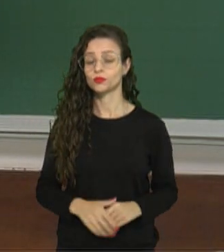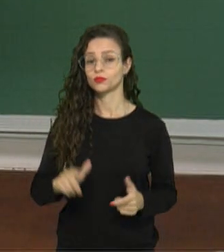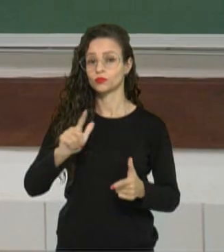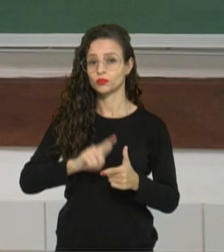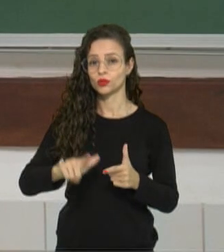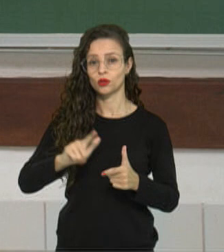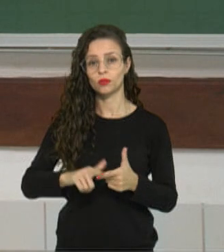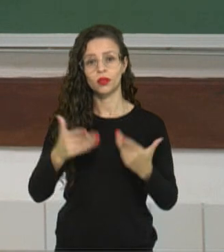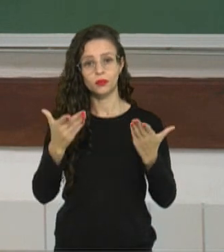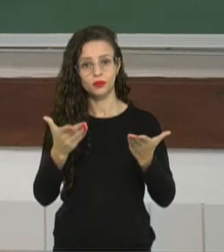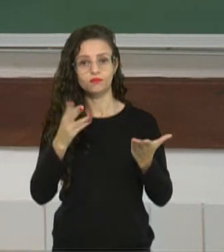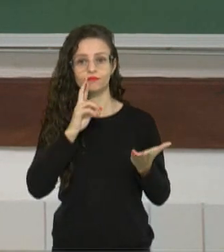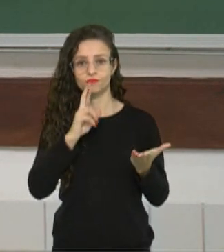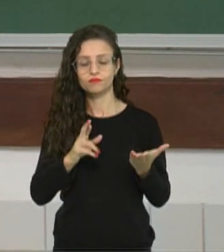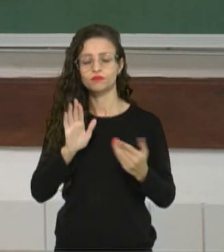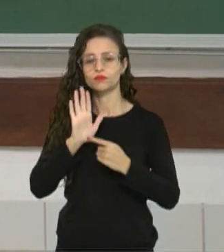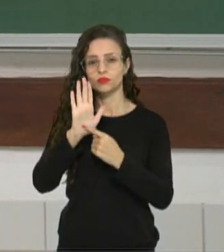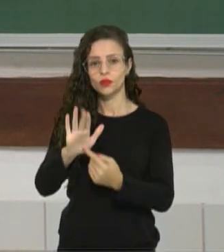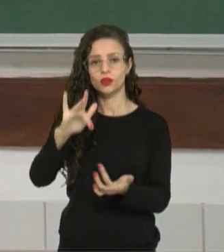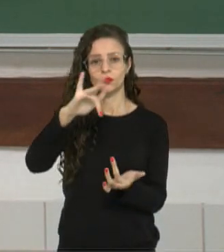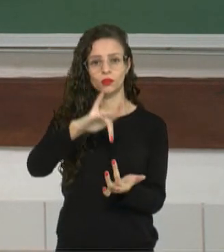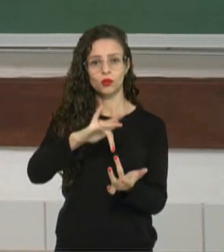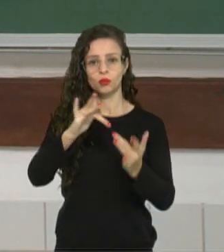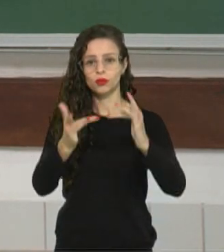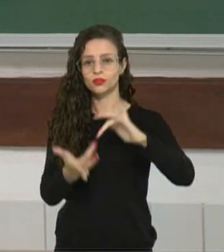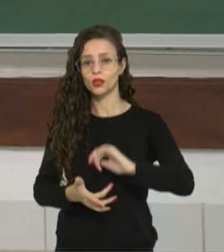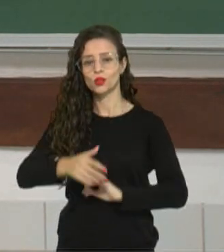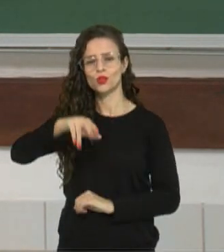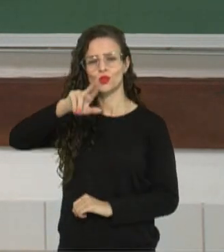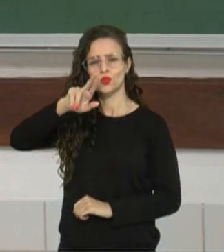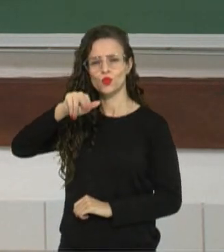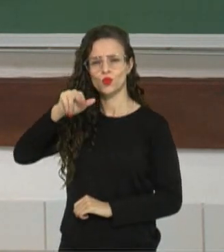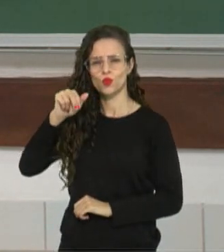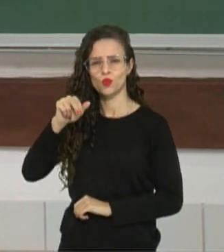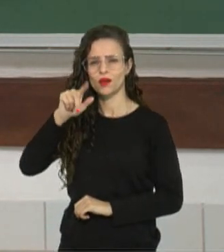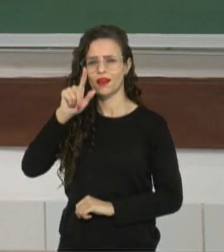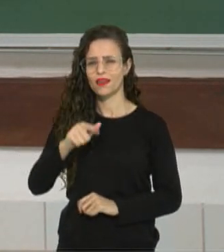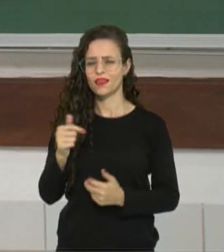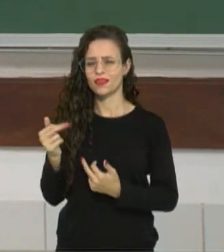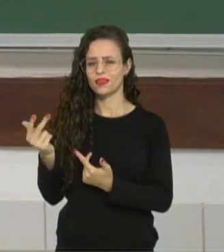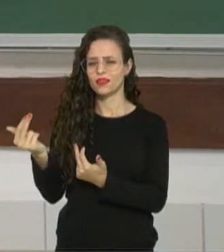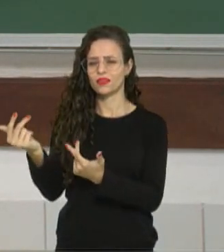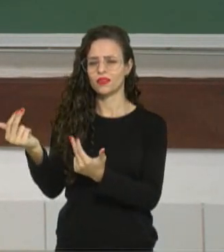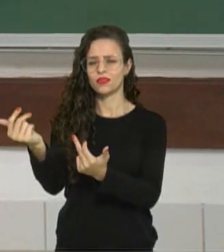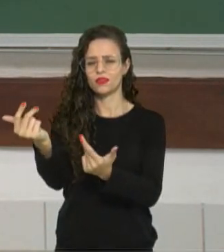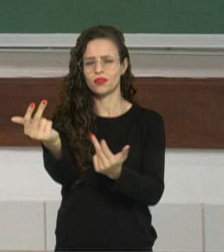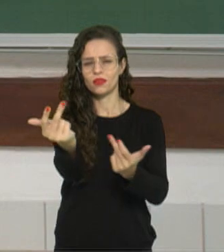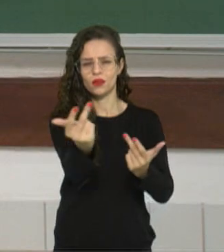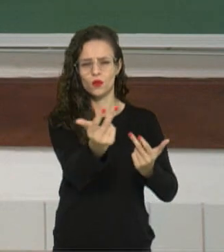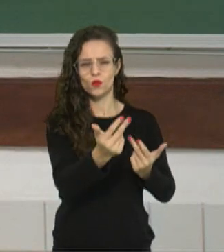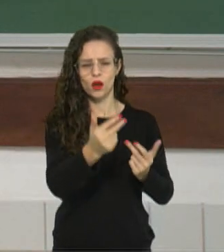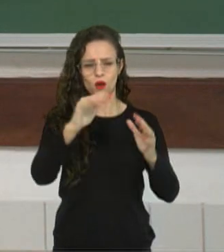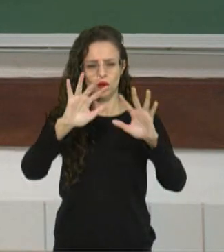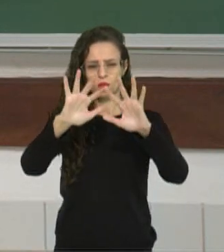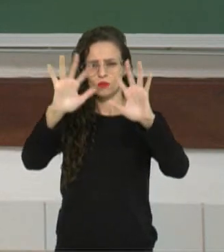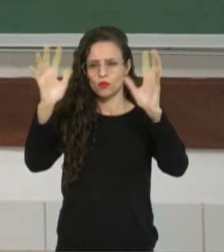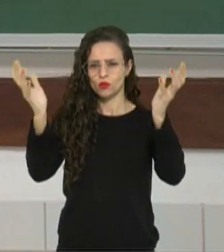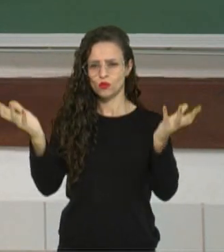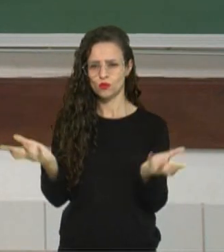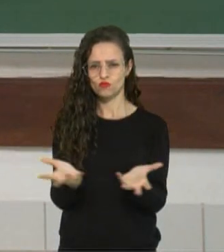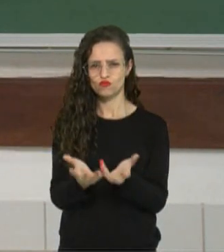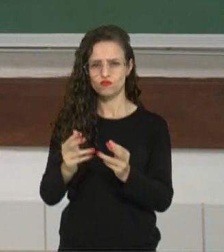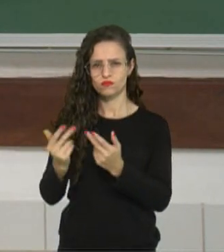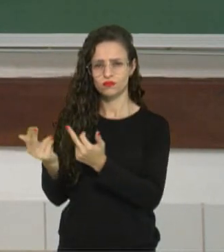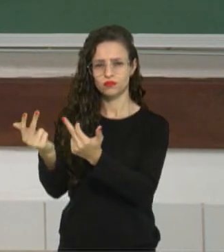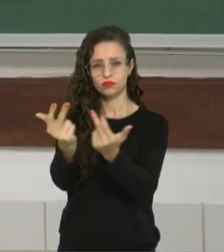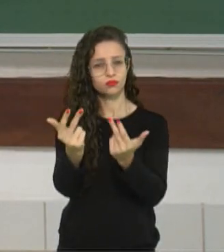está respondido aqui. A globalização ela nunca vai acontecer da mesma maneira em todos os lugares do mundo ao mesmo tempo.